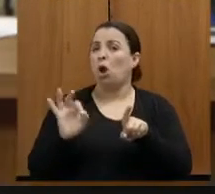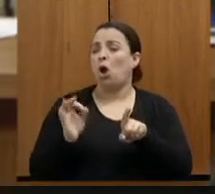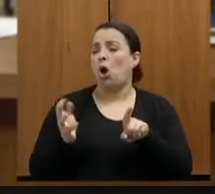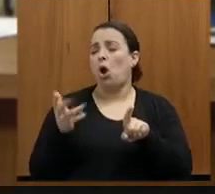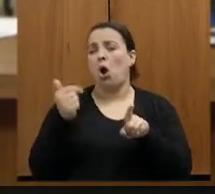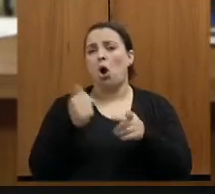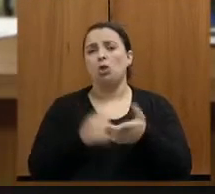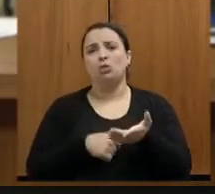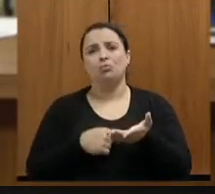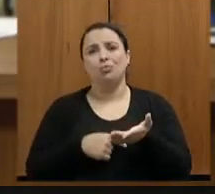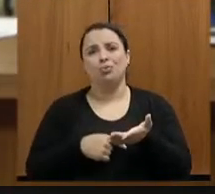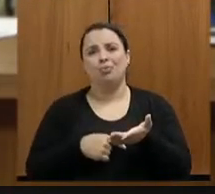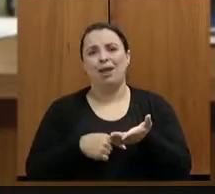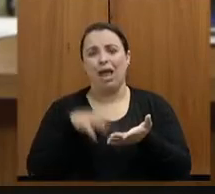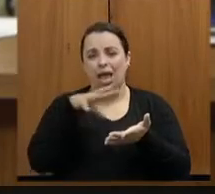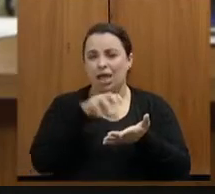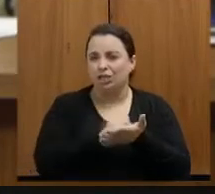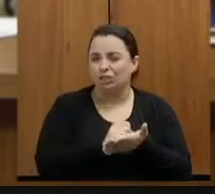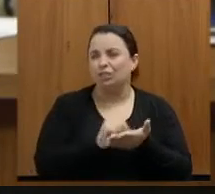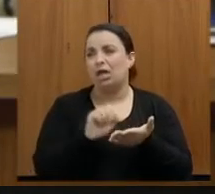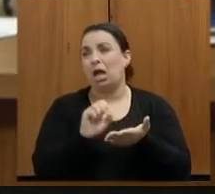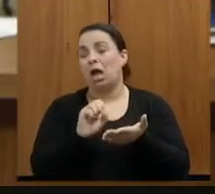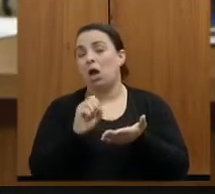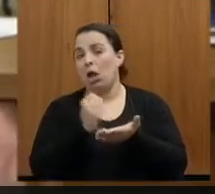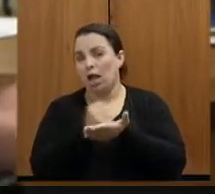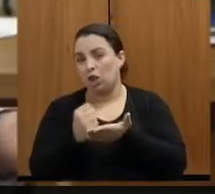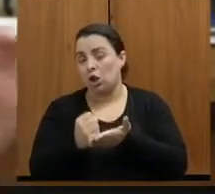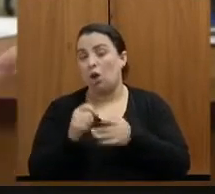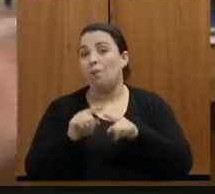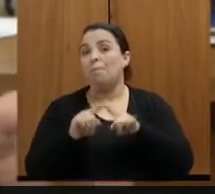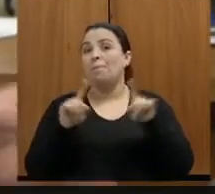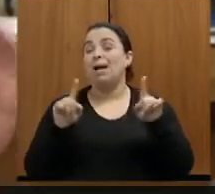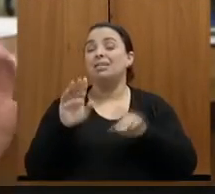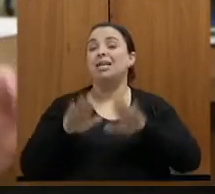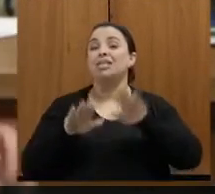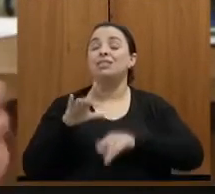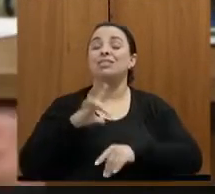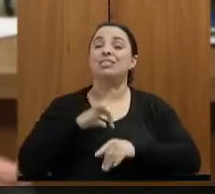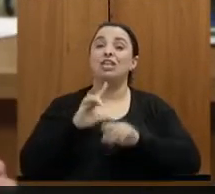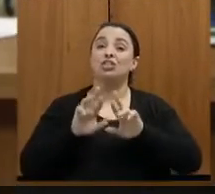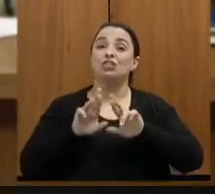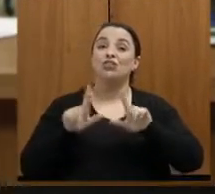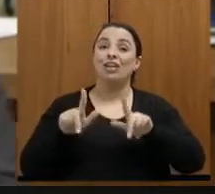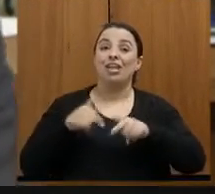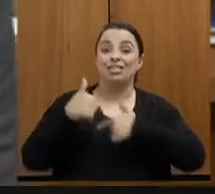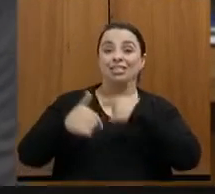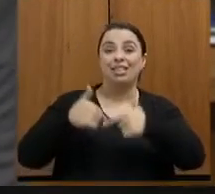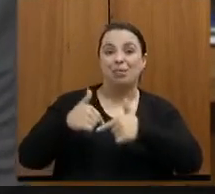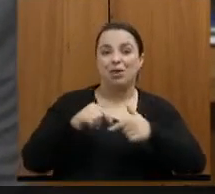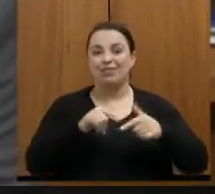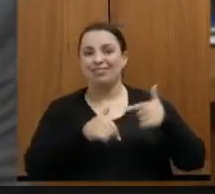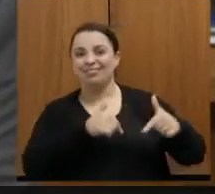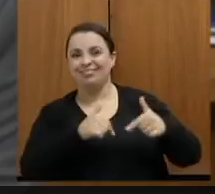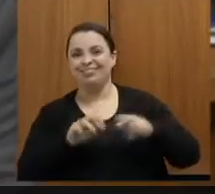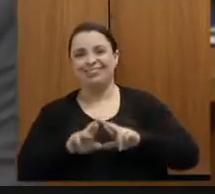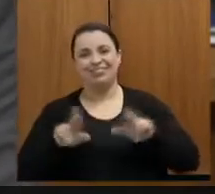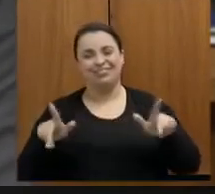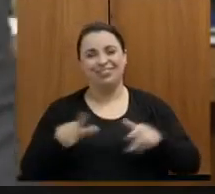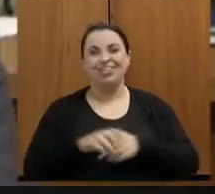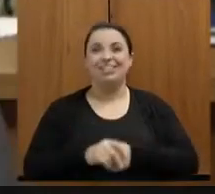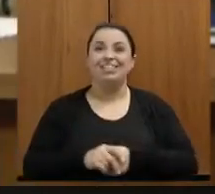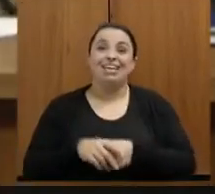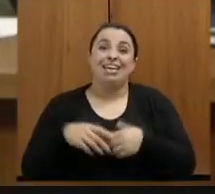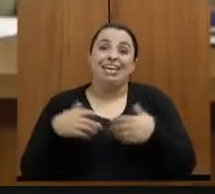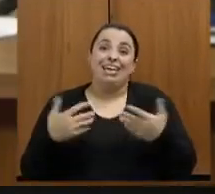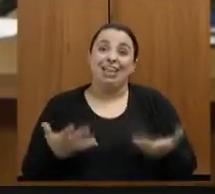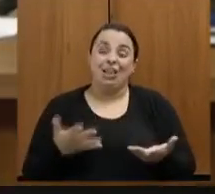registradores dos cartórios, porém, muitas vezes, a gente tem diferenças de atuação. Então, no Reúbe, não existe, professor, receita de